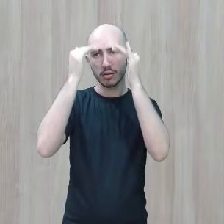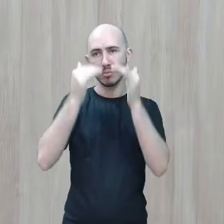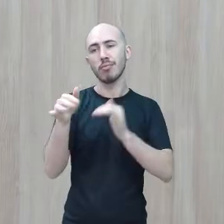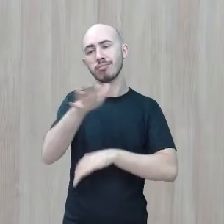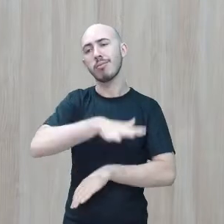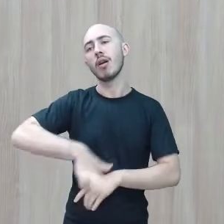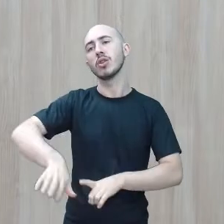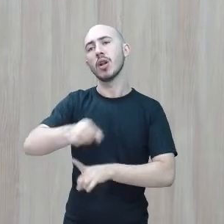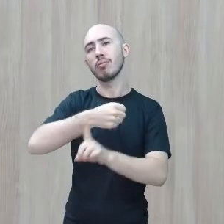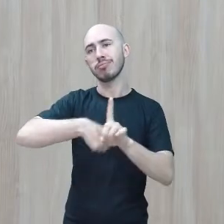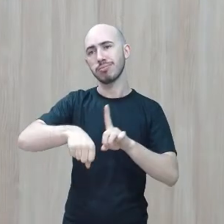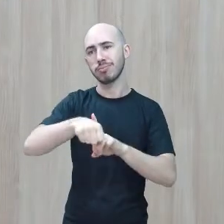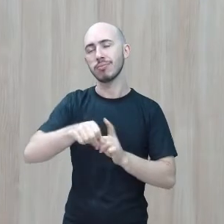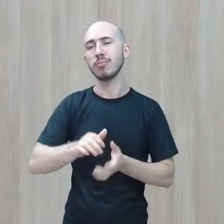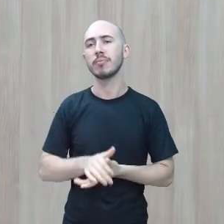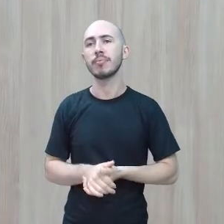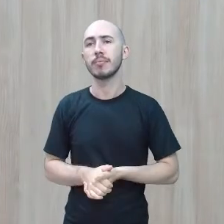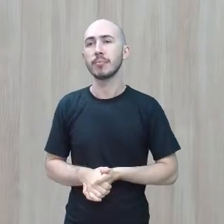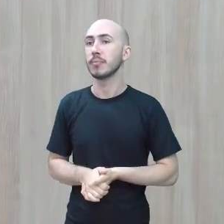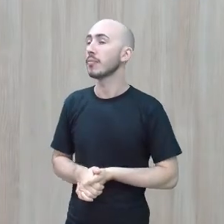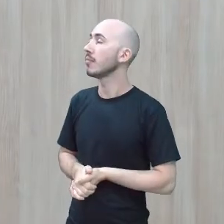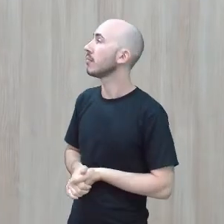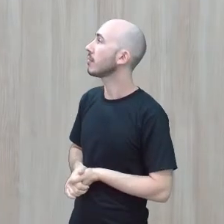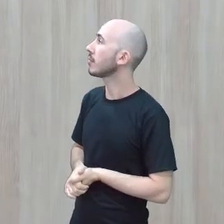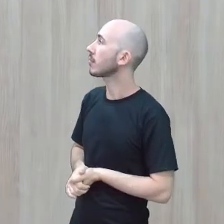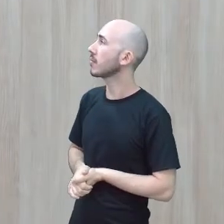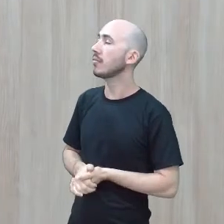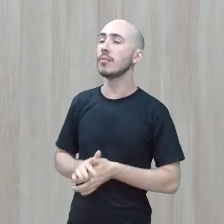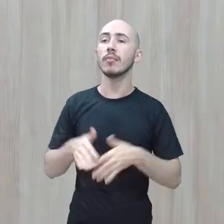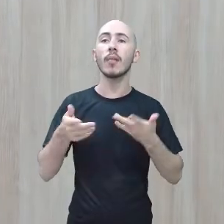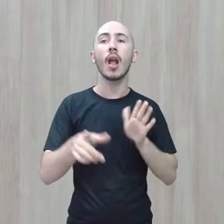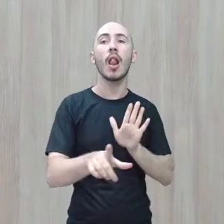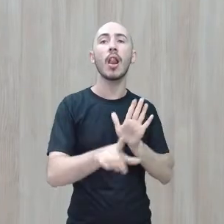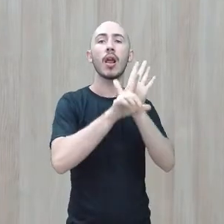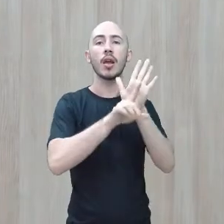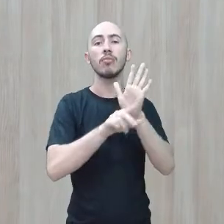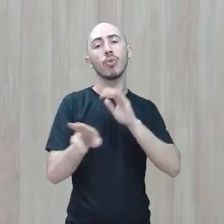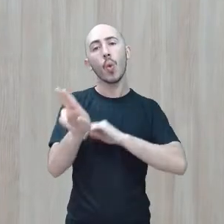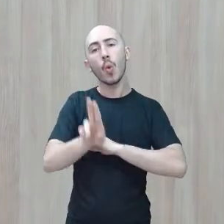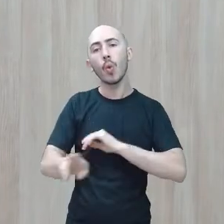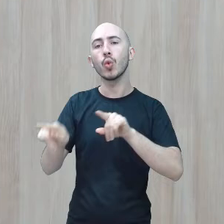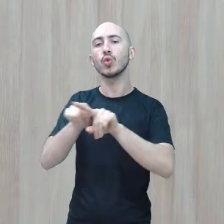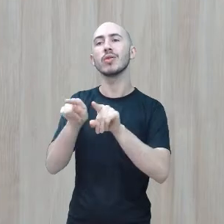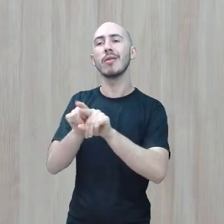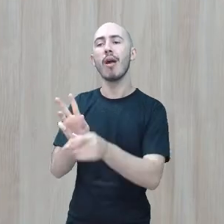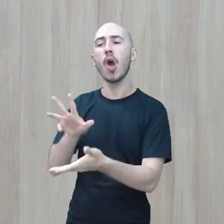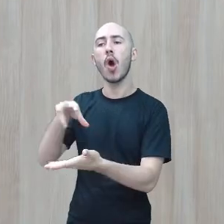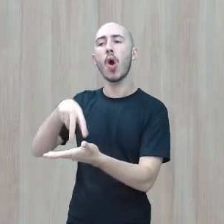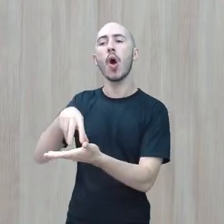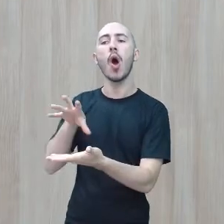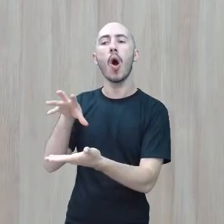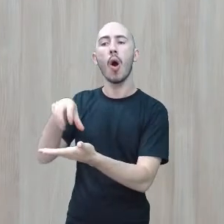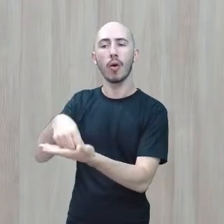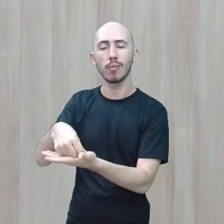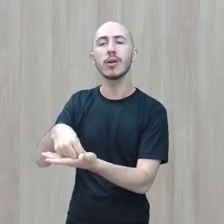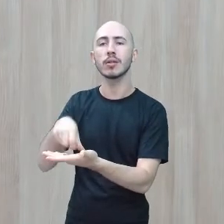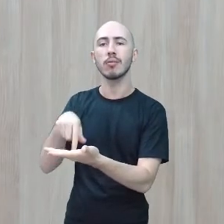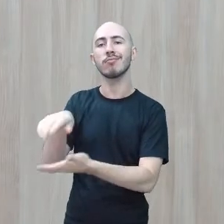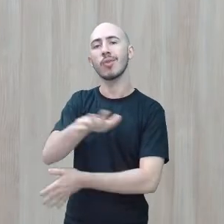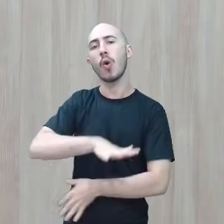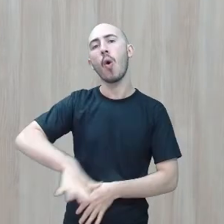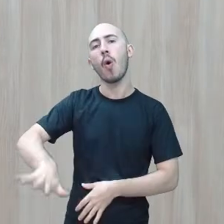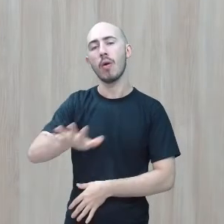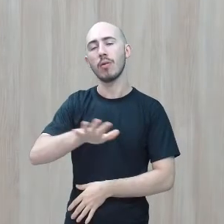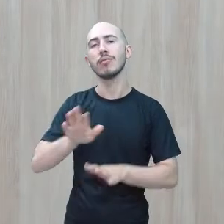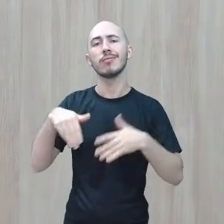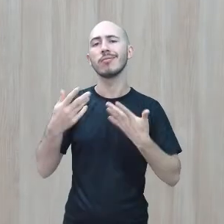coletiva. Aí a gente tem a lei do uso e ocupação, né, do solo. O que é que se